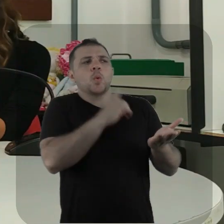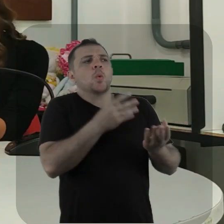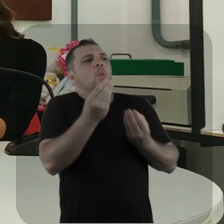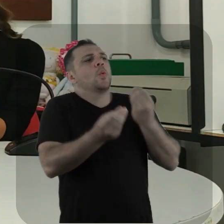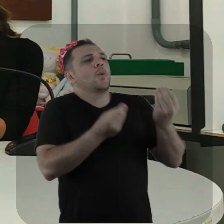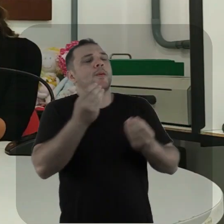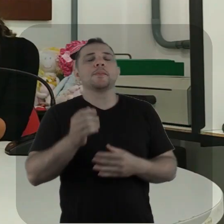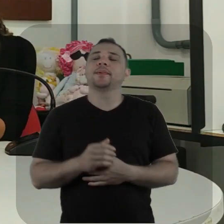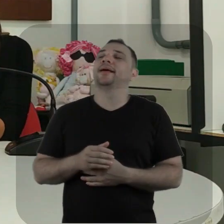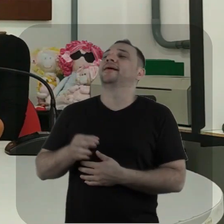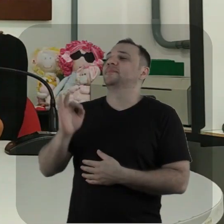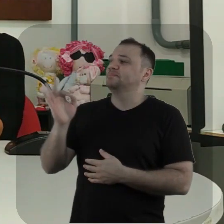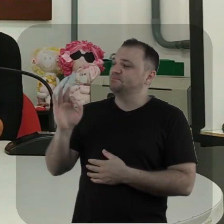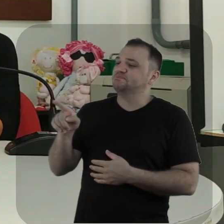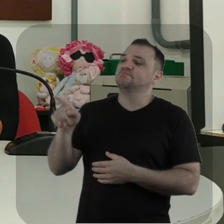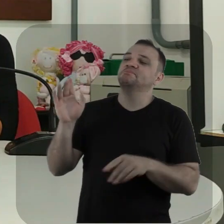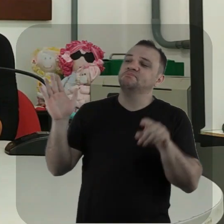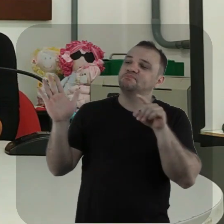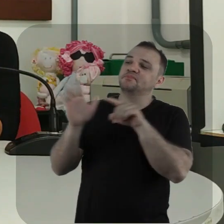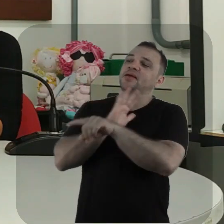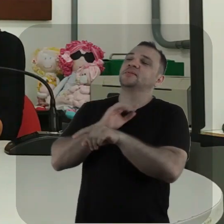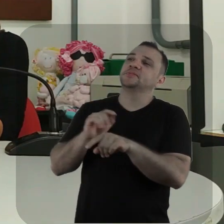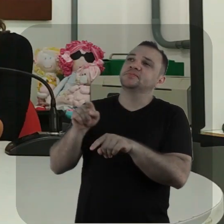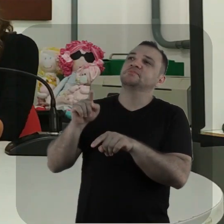opinião? Então, como, né? A pergunta de milhões.